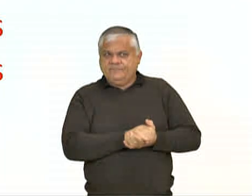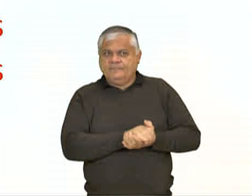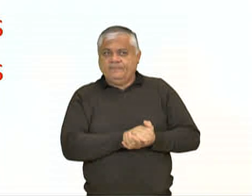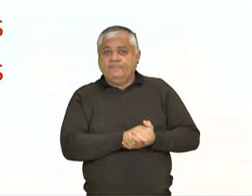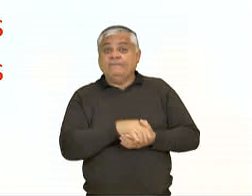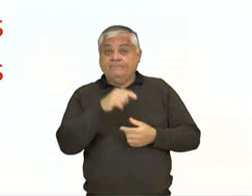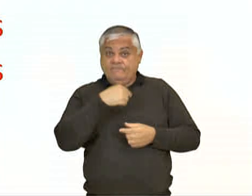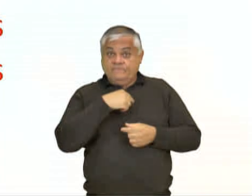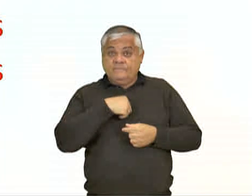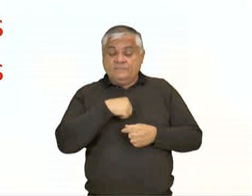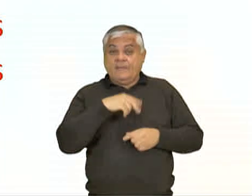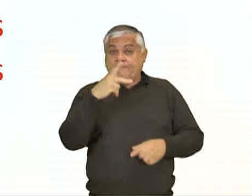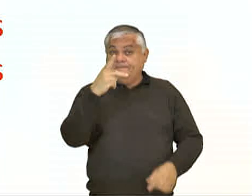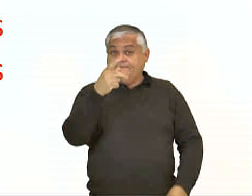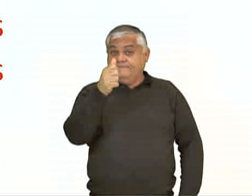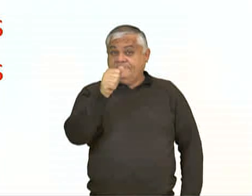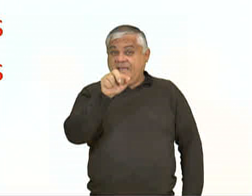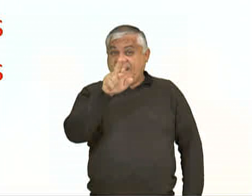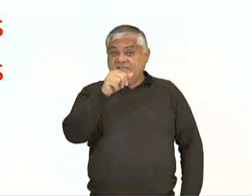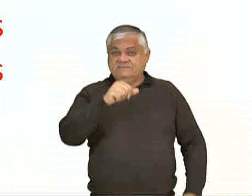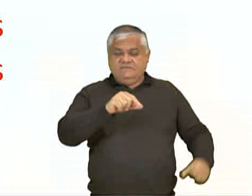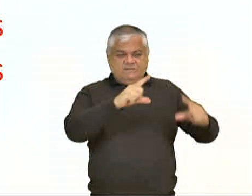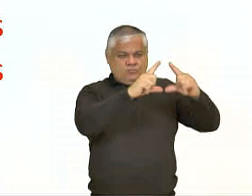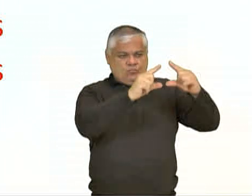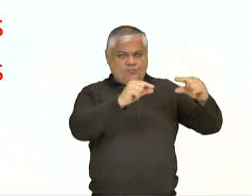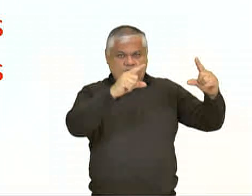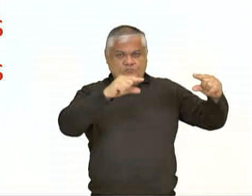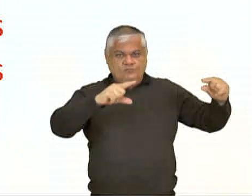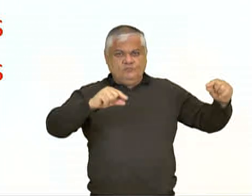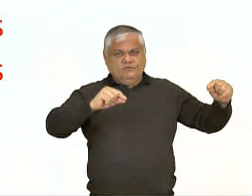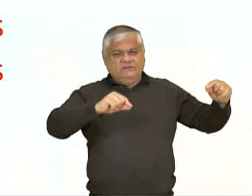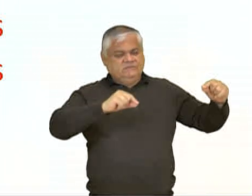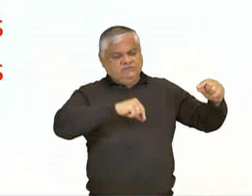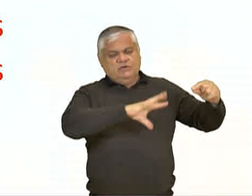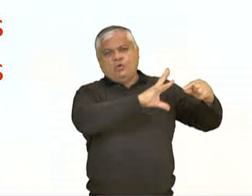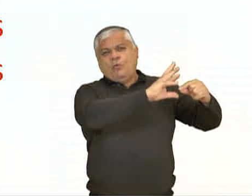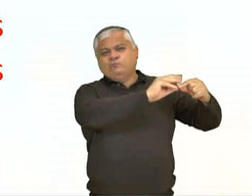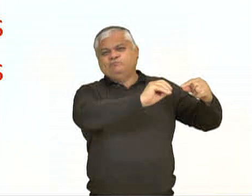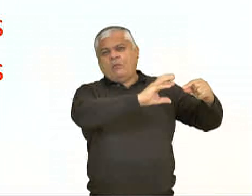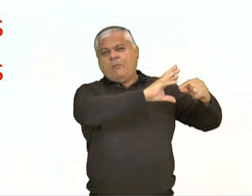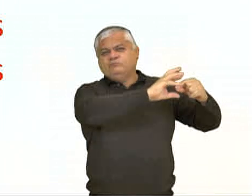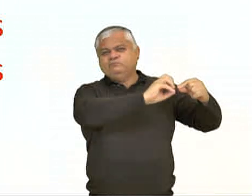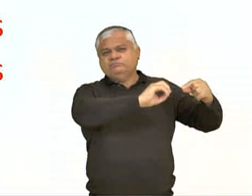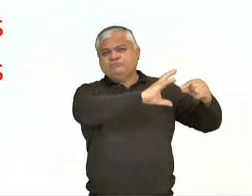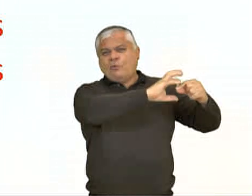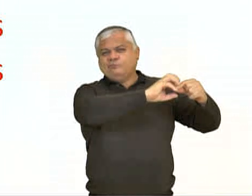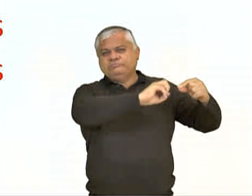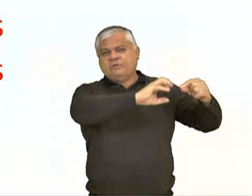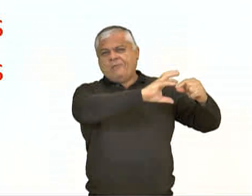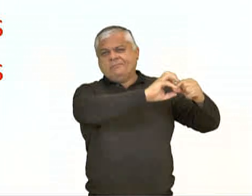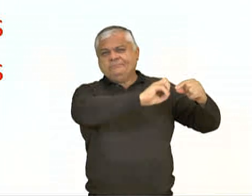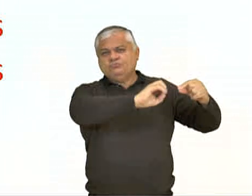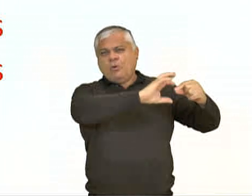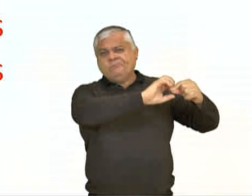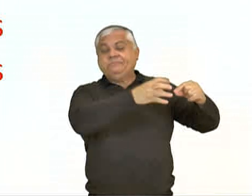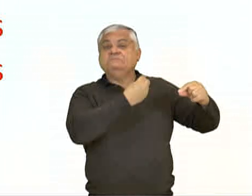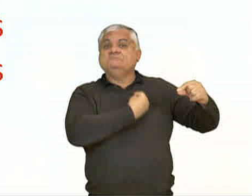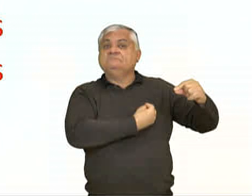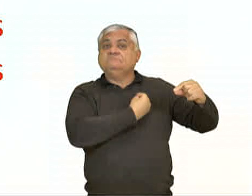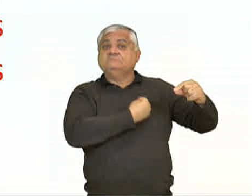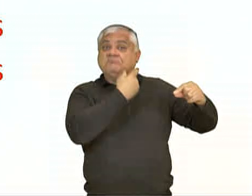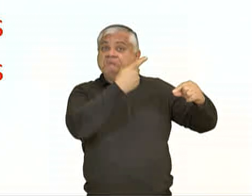Os parasitas retiram de outros organismos os recursos necessários para a sua